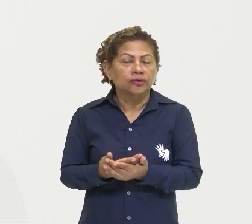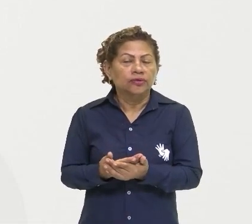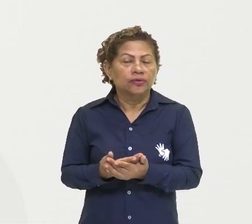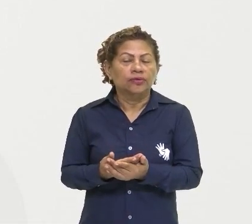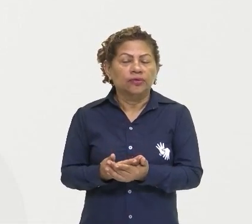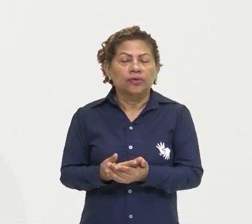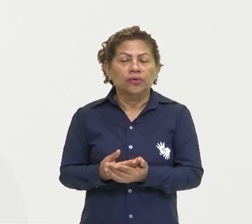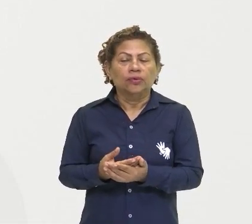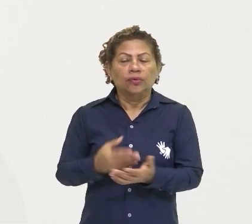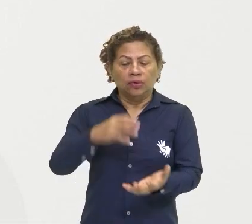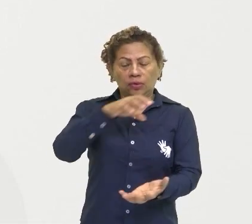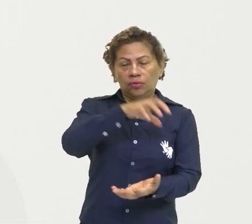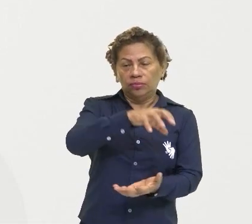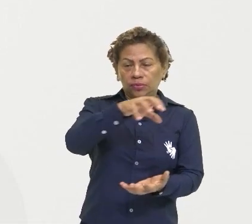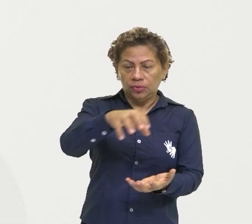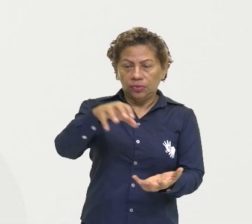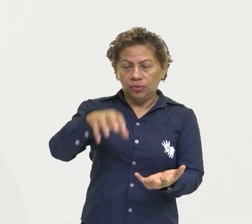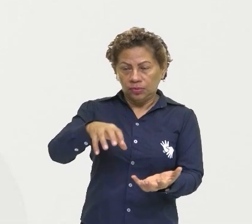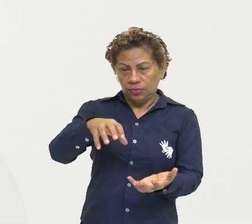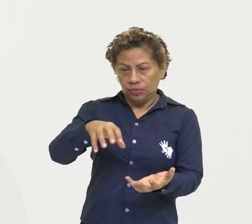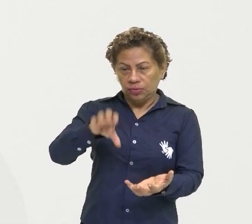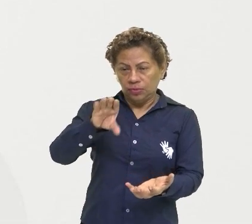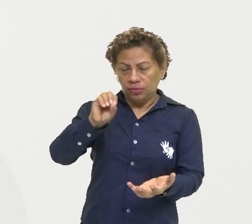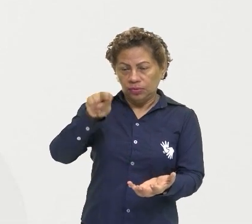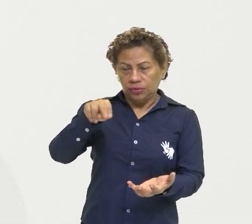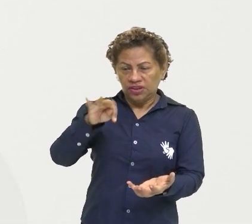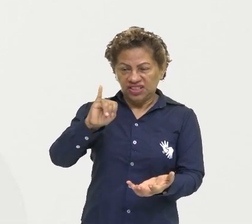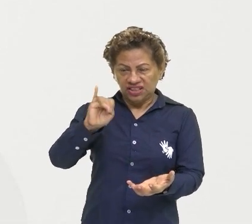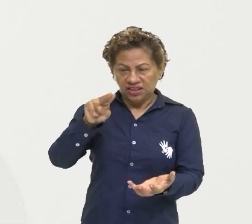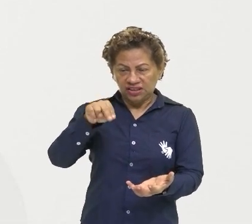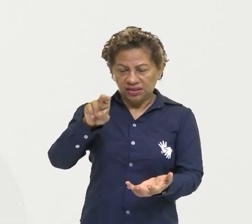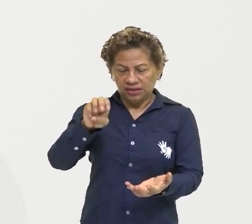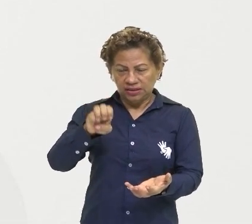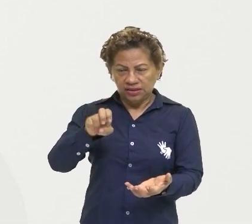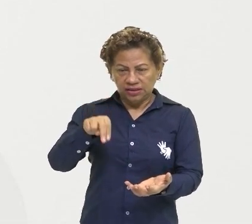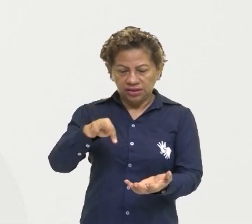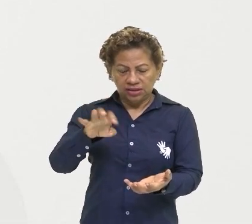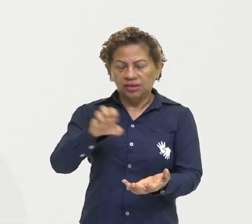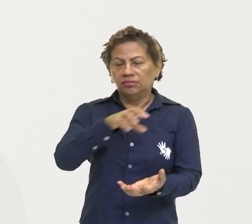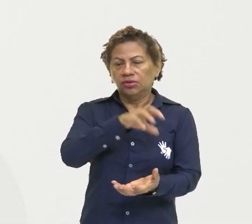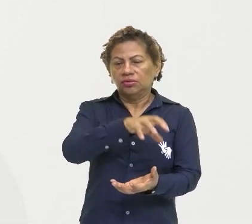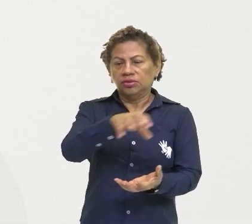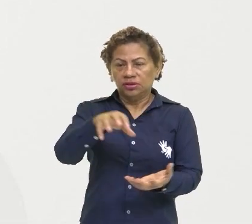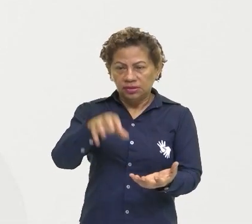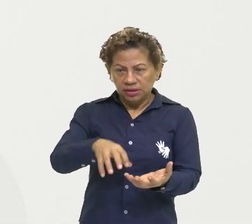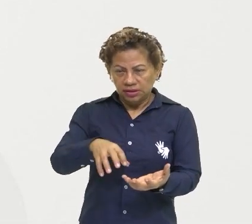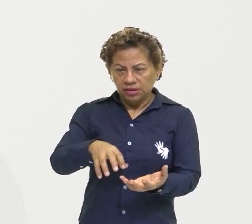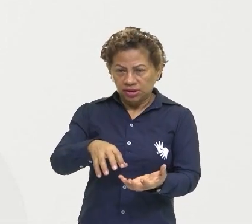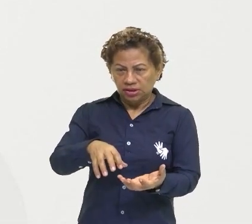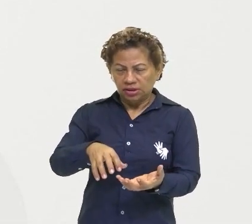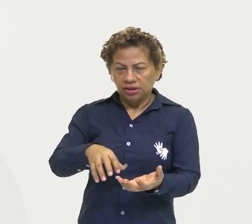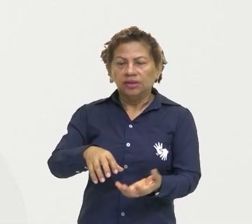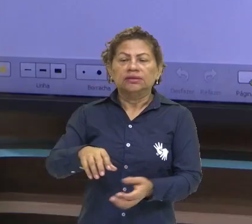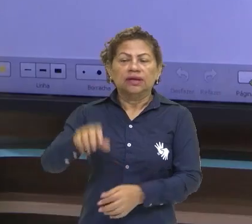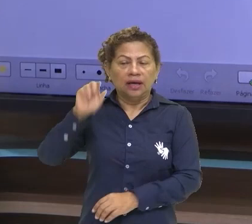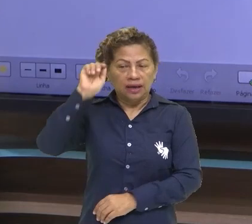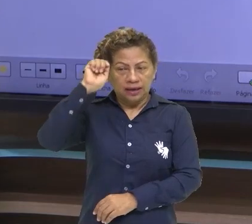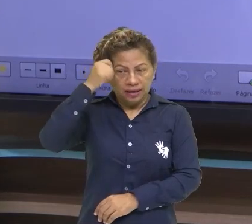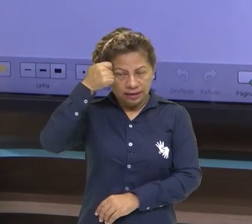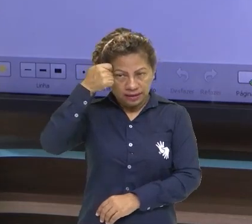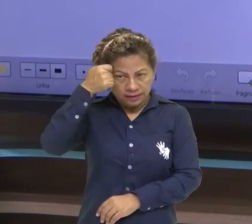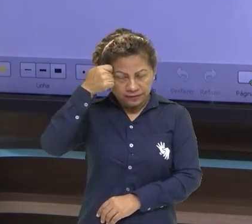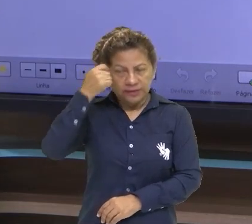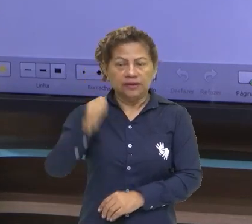vocês o continente africano, que é o continente que mais vai crescer do ponto de vista populacional, segundo